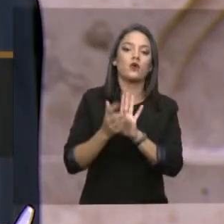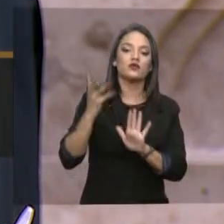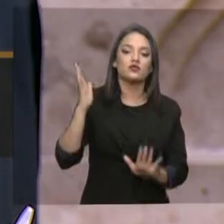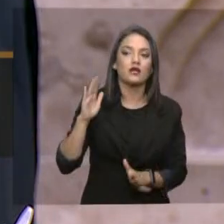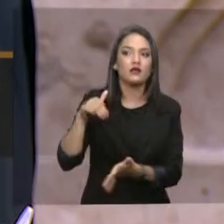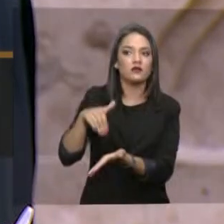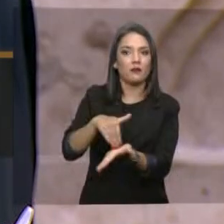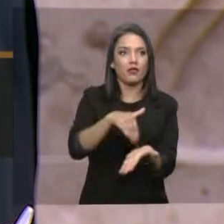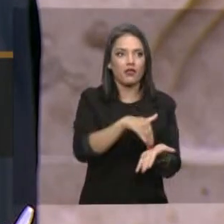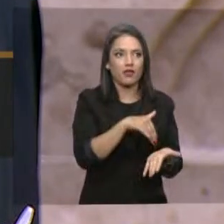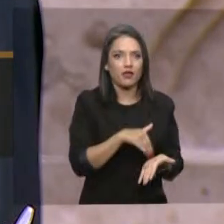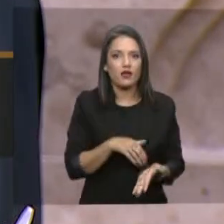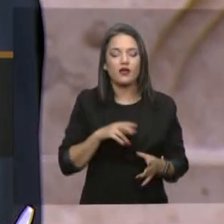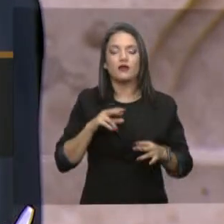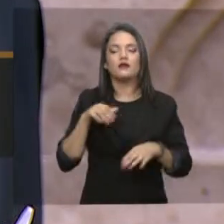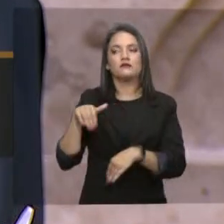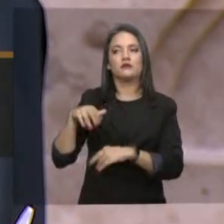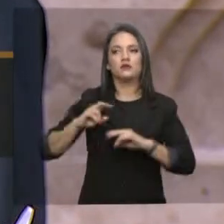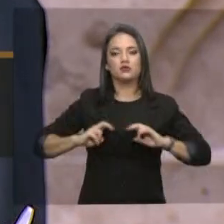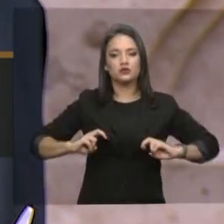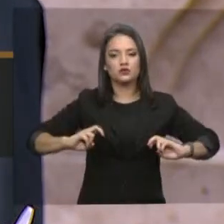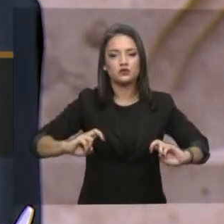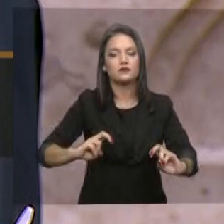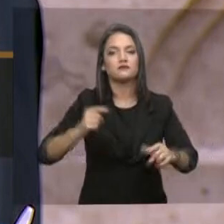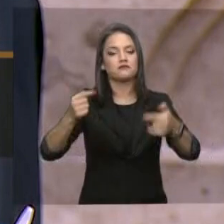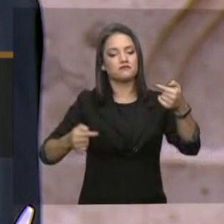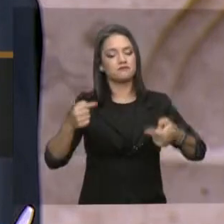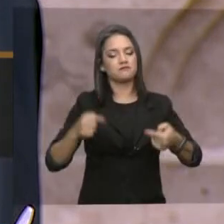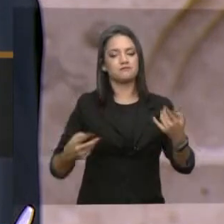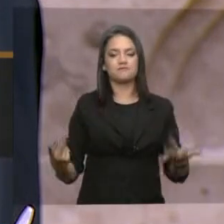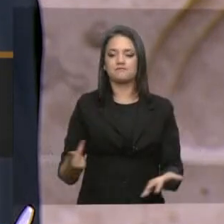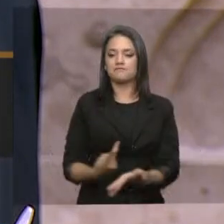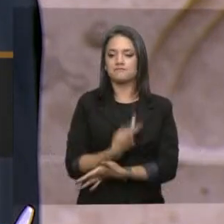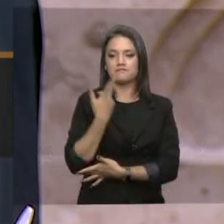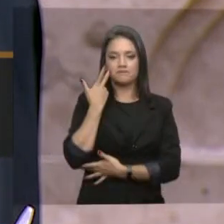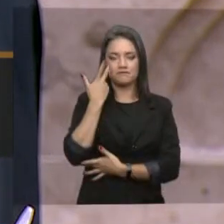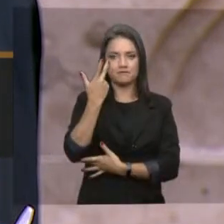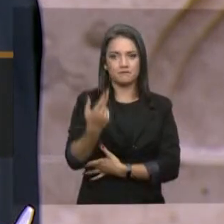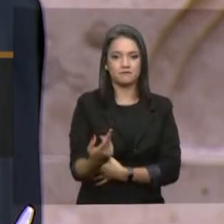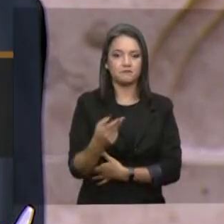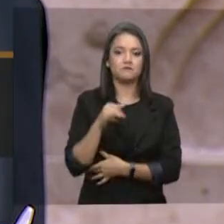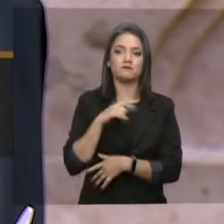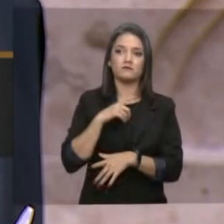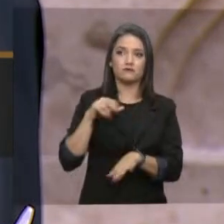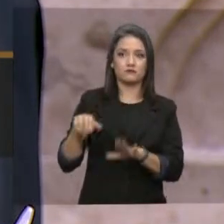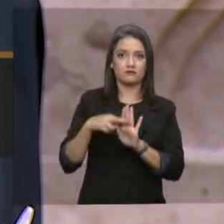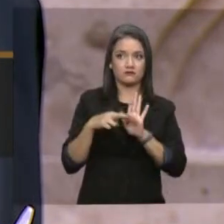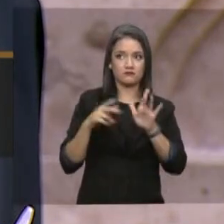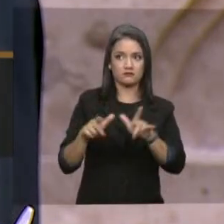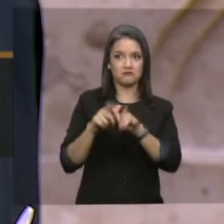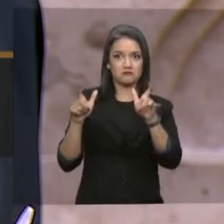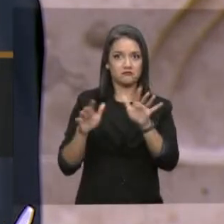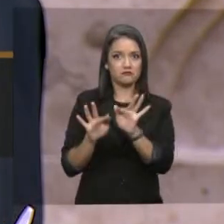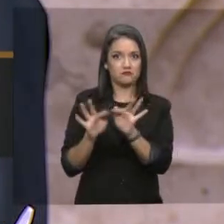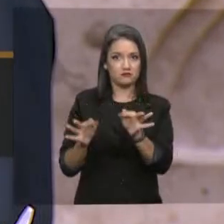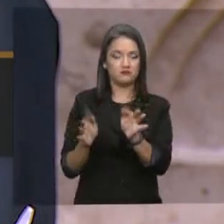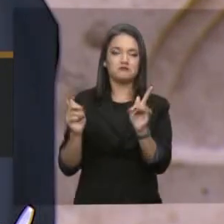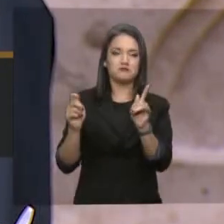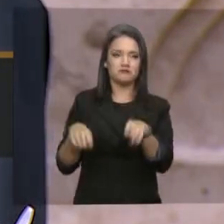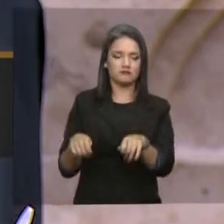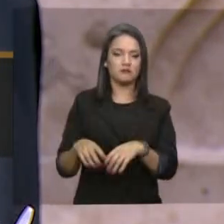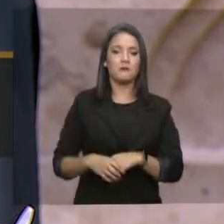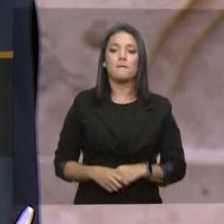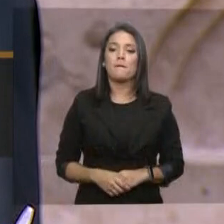as deliberações se dão, salvo quando incide regra especial da maioria absoluta ou qualificada, por maioria simples.